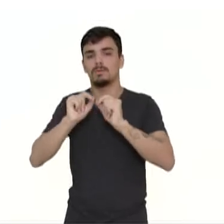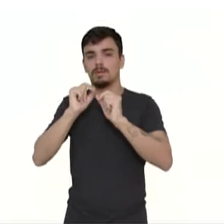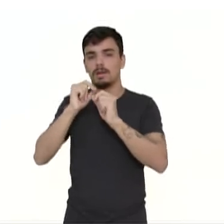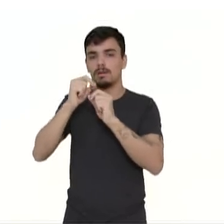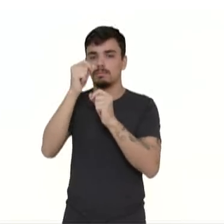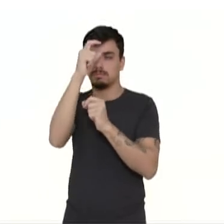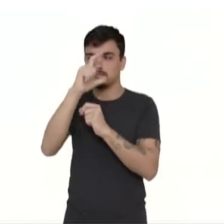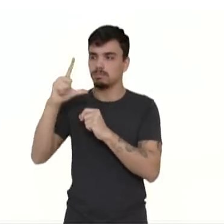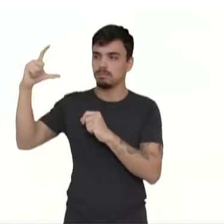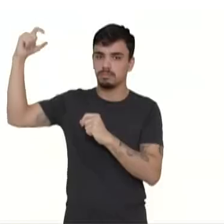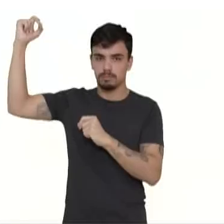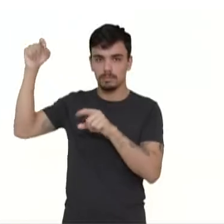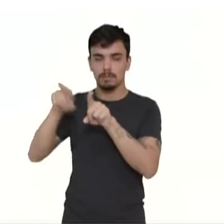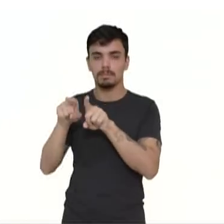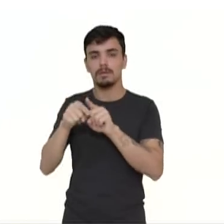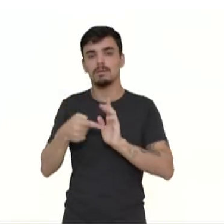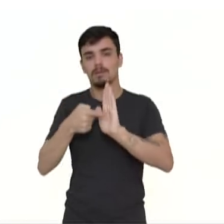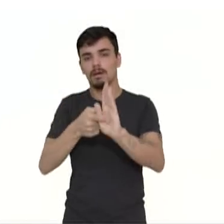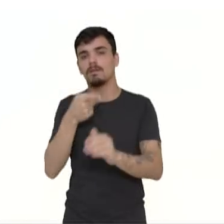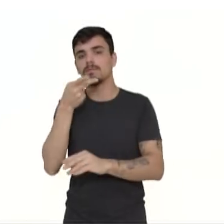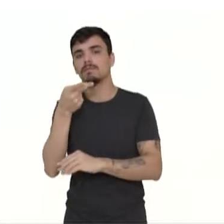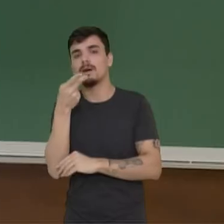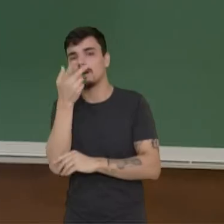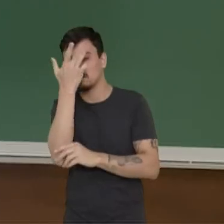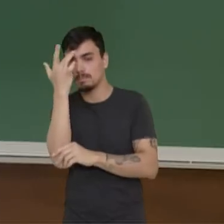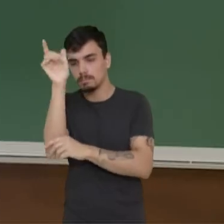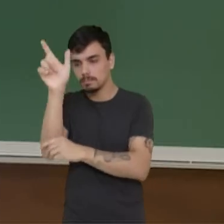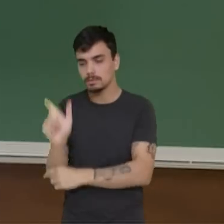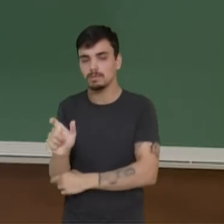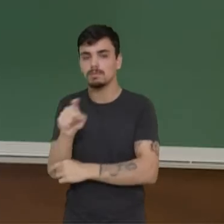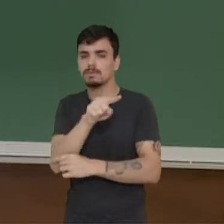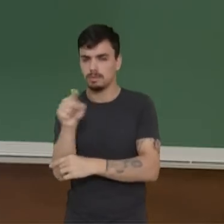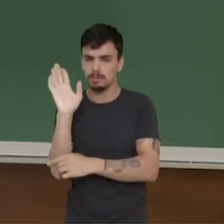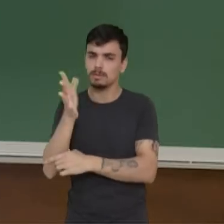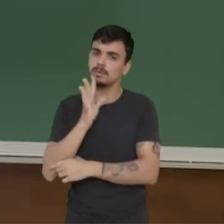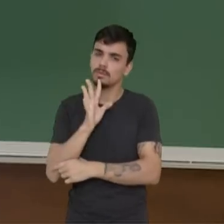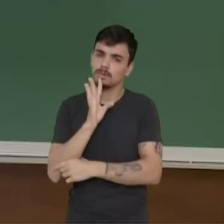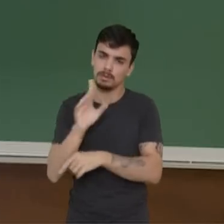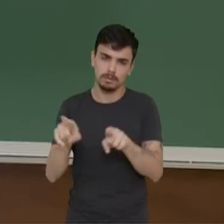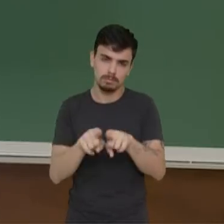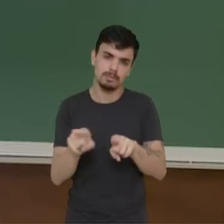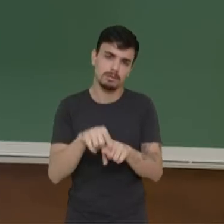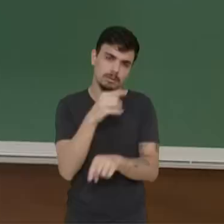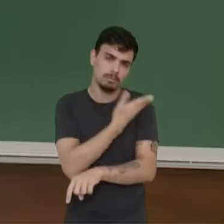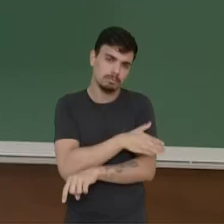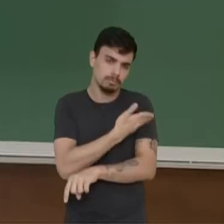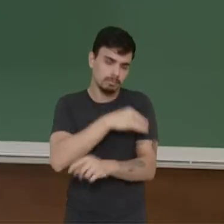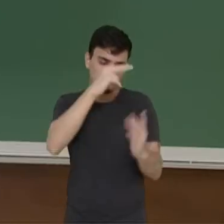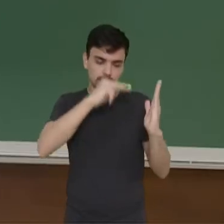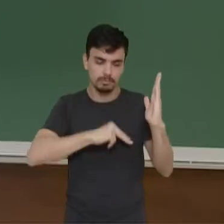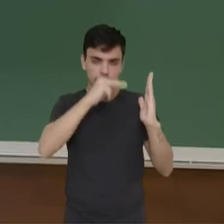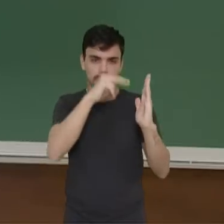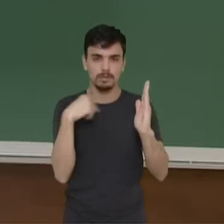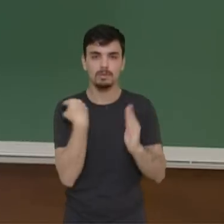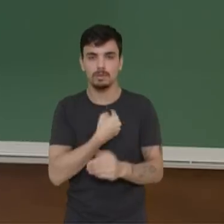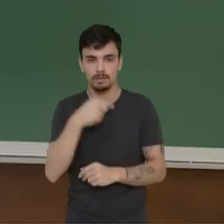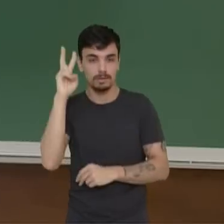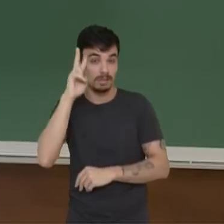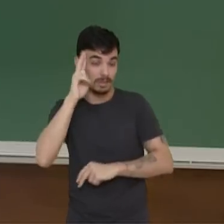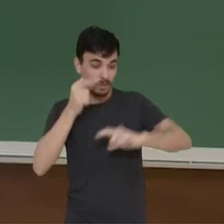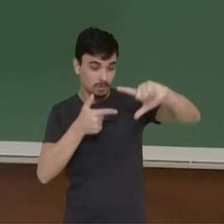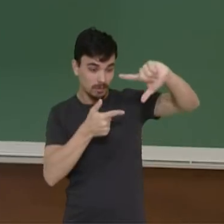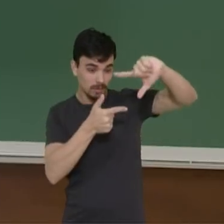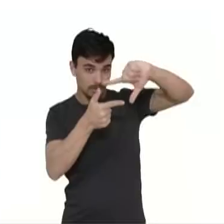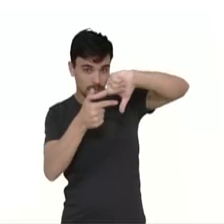que expressam as falas das personagens. Já as tirinhas vocês conhecem mais, estão mais habituados a ler, né? As nossas histórias em